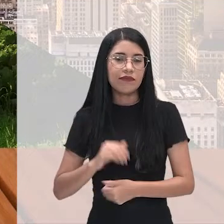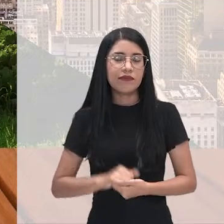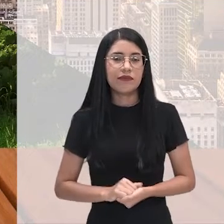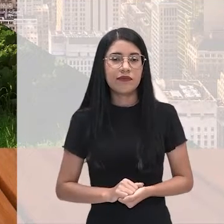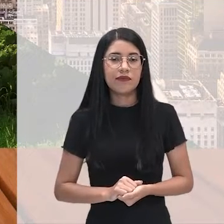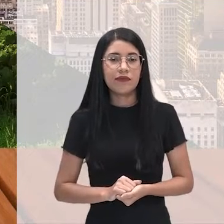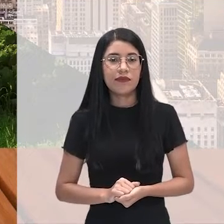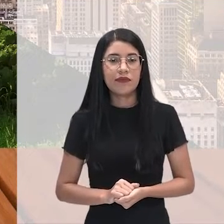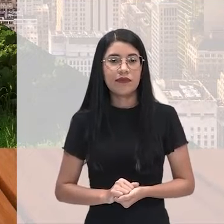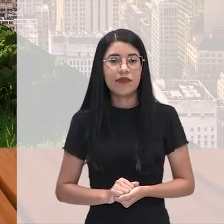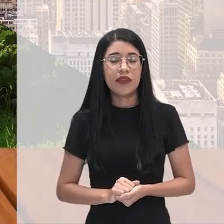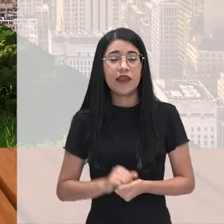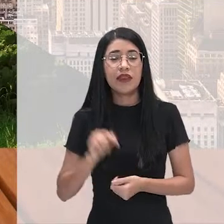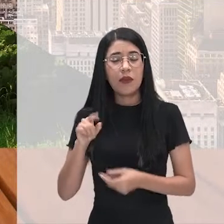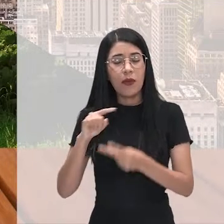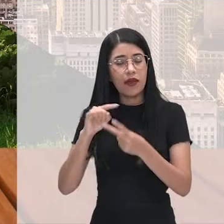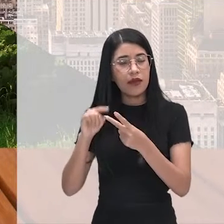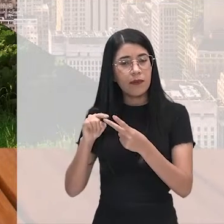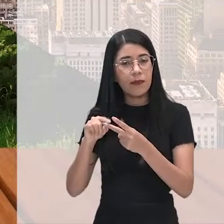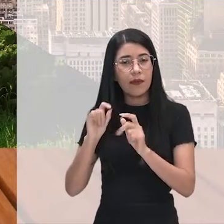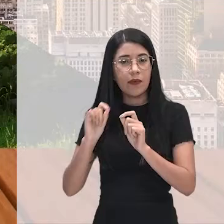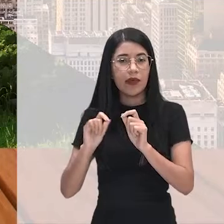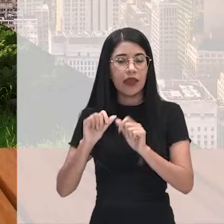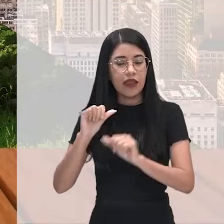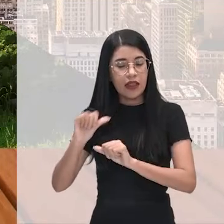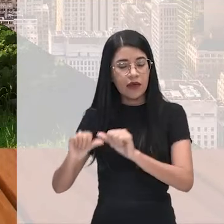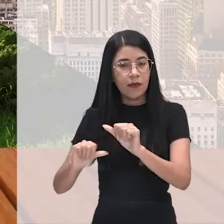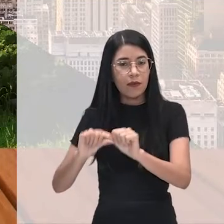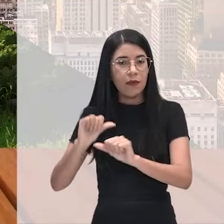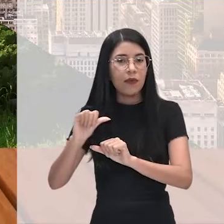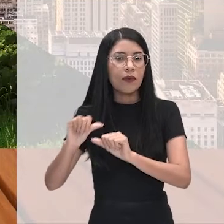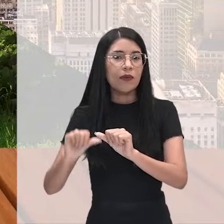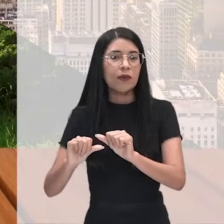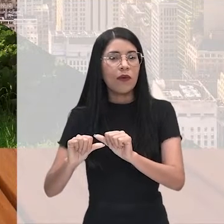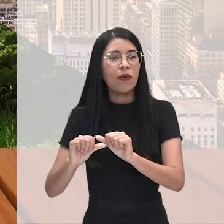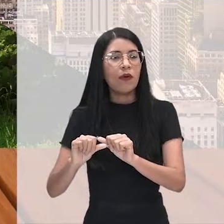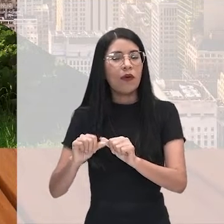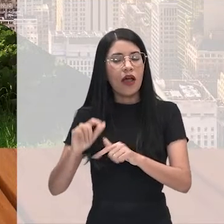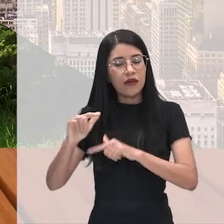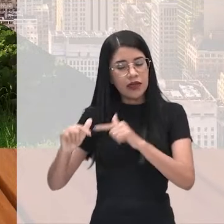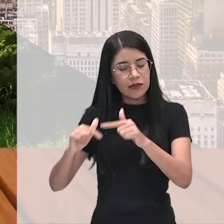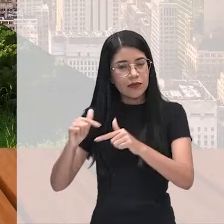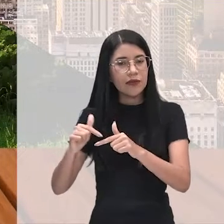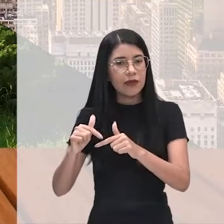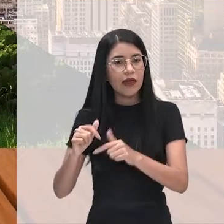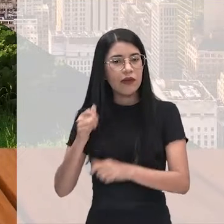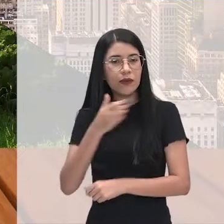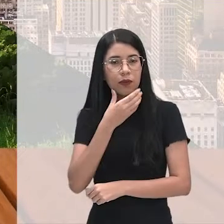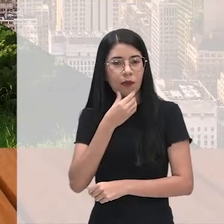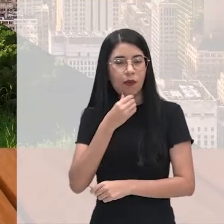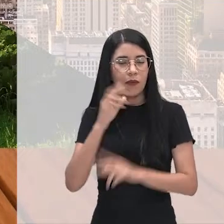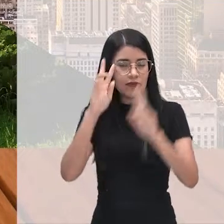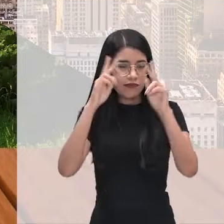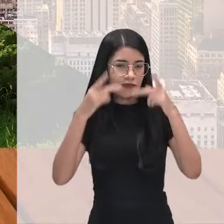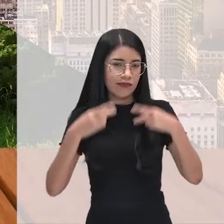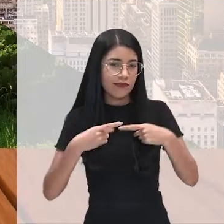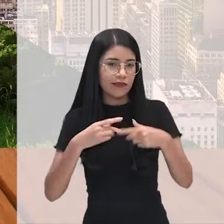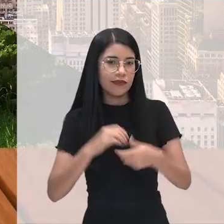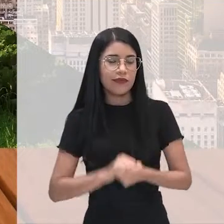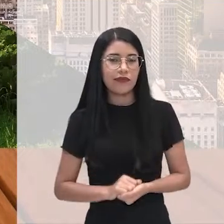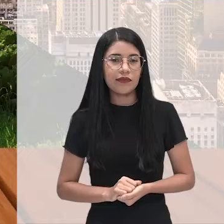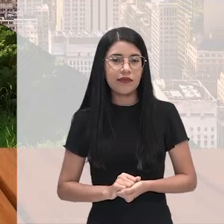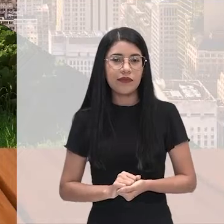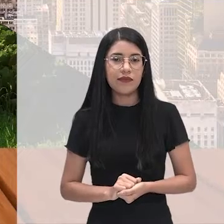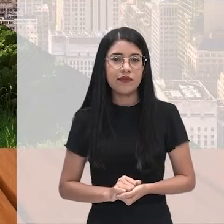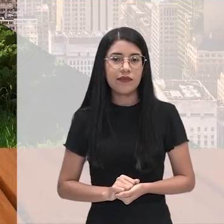bom? Então, seria aquela natureza transformada ali pelo homem, certo? Bem, se a gente